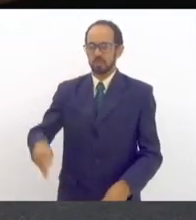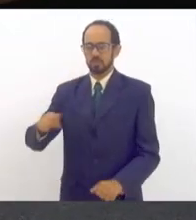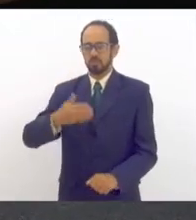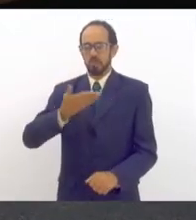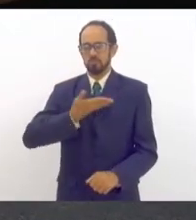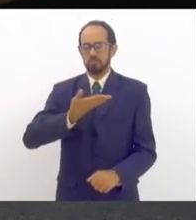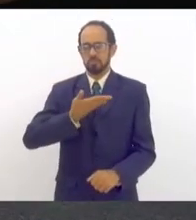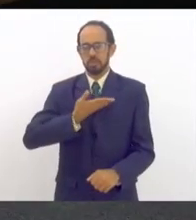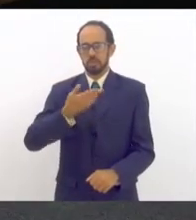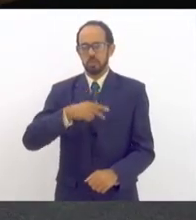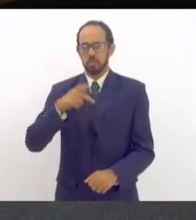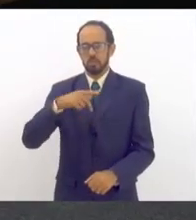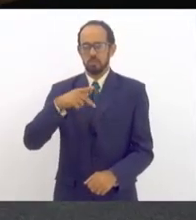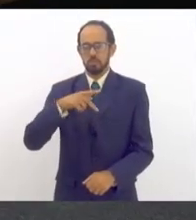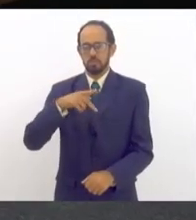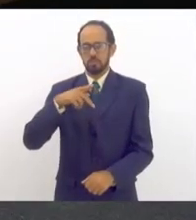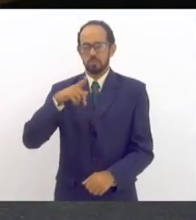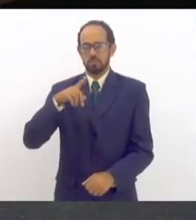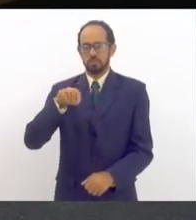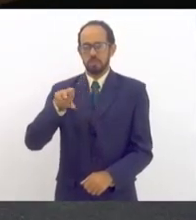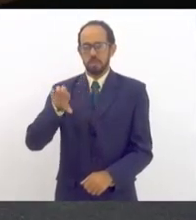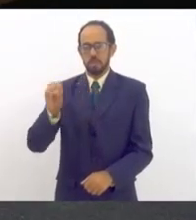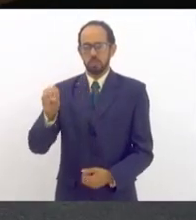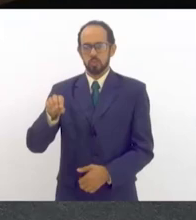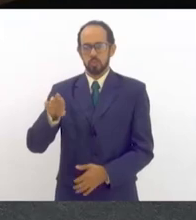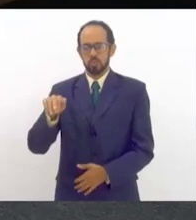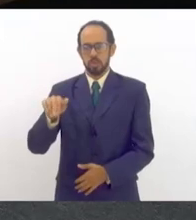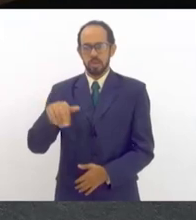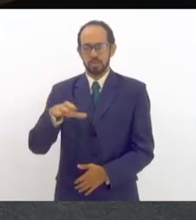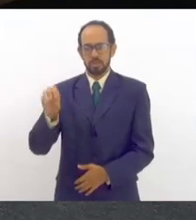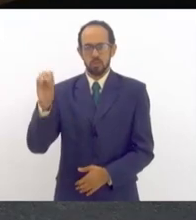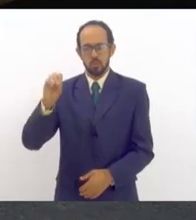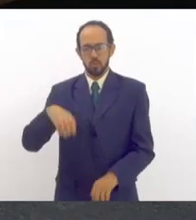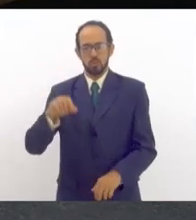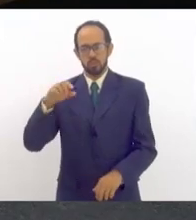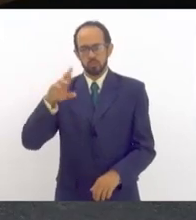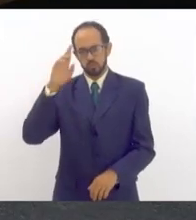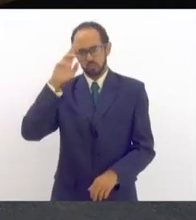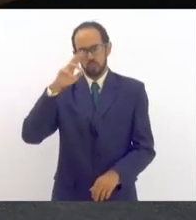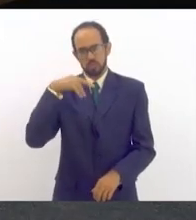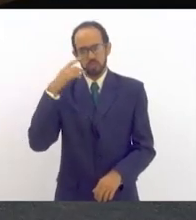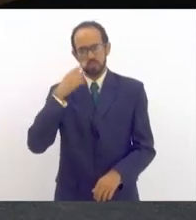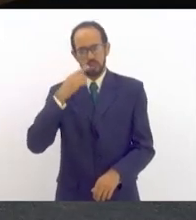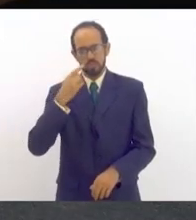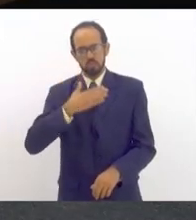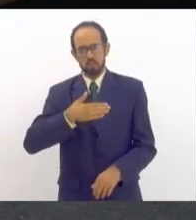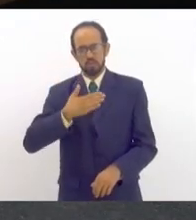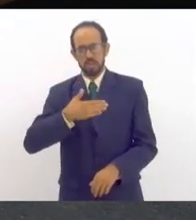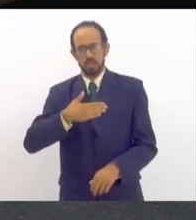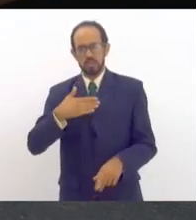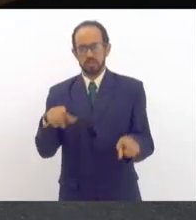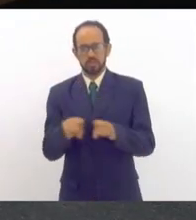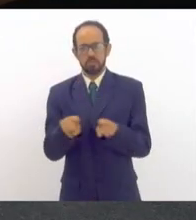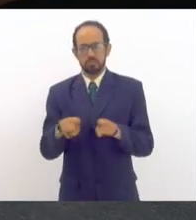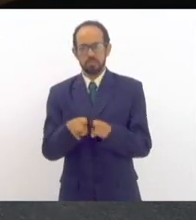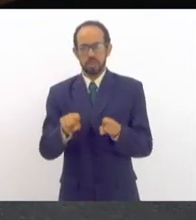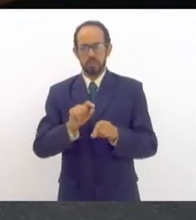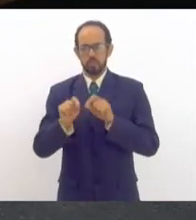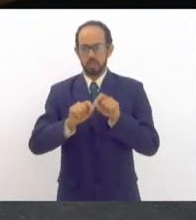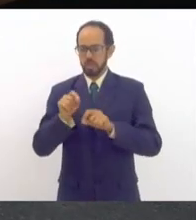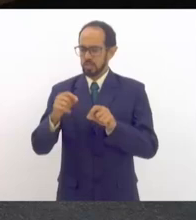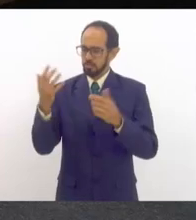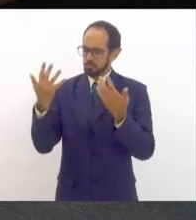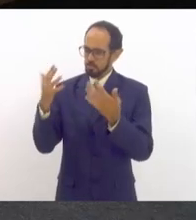deputado Pedro brasão senhoras e senhores deputados eu gostaria inicialmente Deputado Douglas a gente